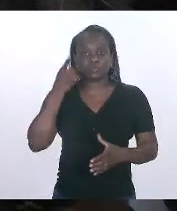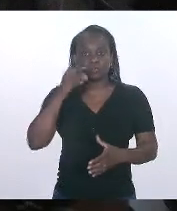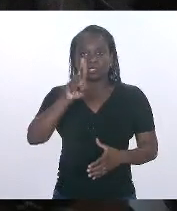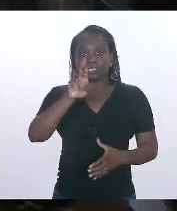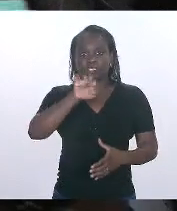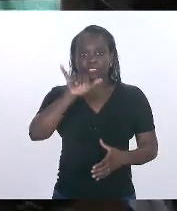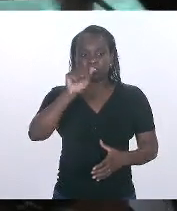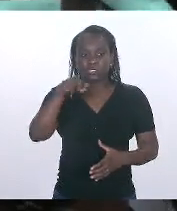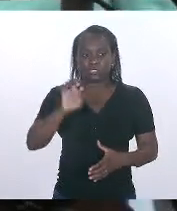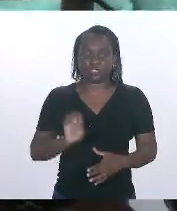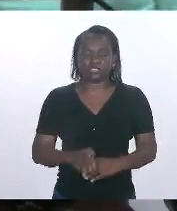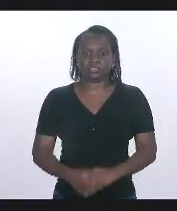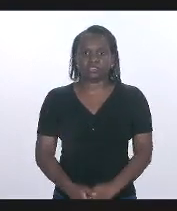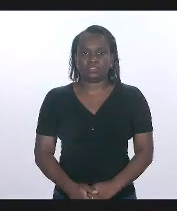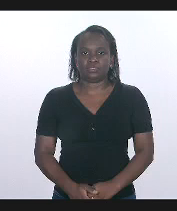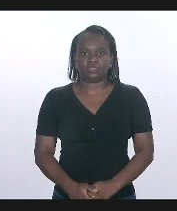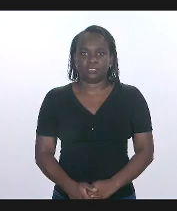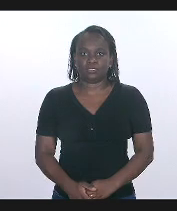enfermeira Rejane.